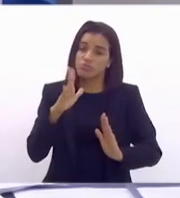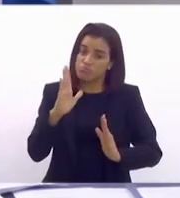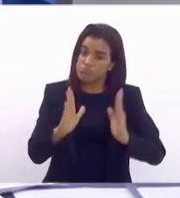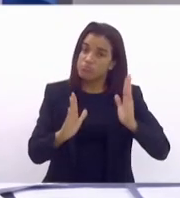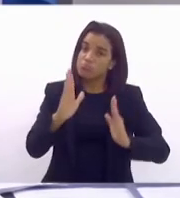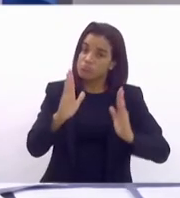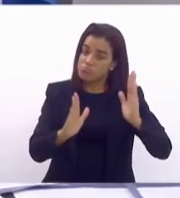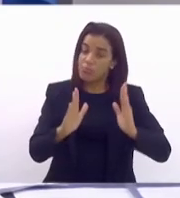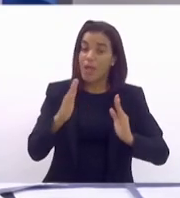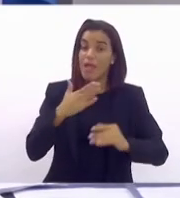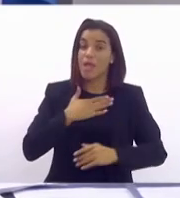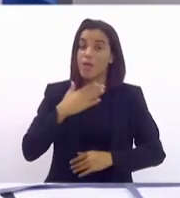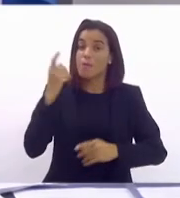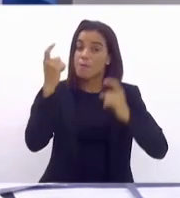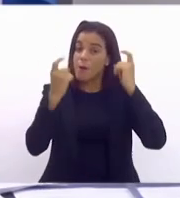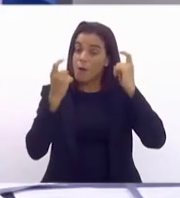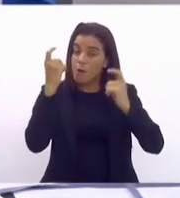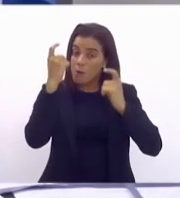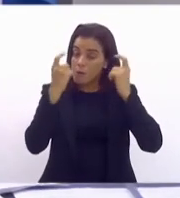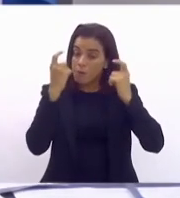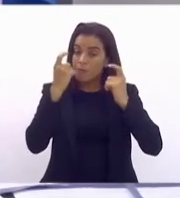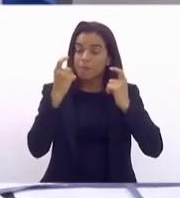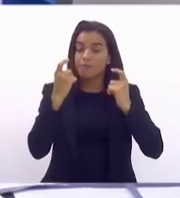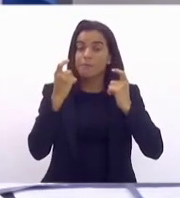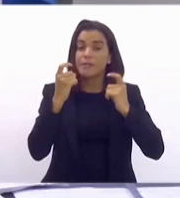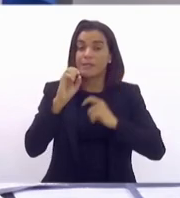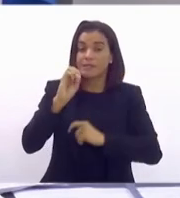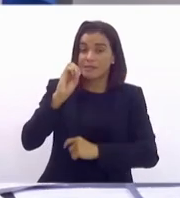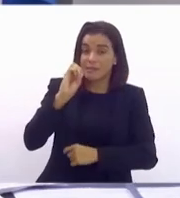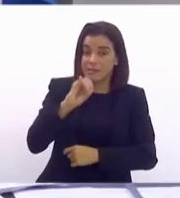período. A minha preocupação é se